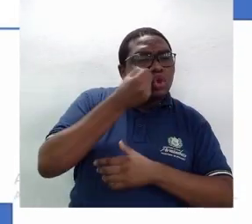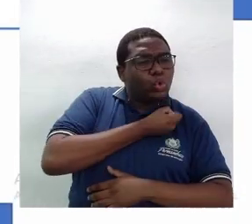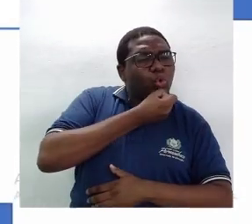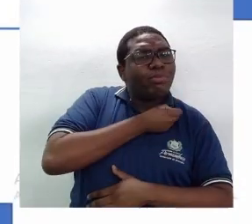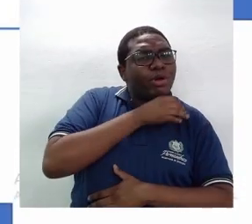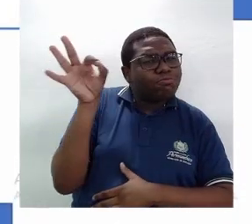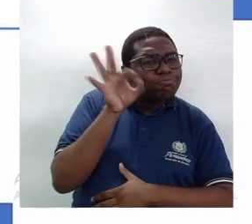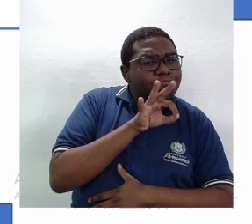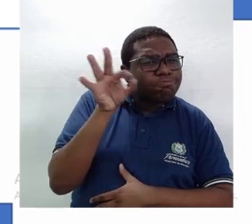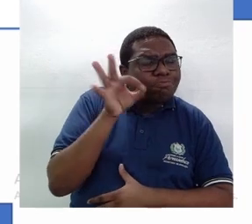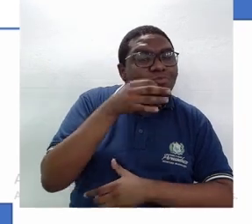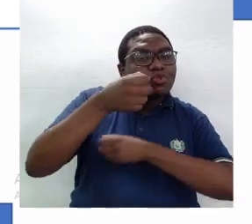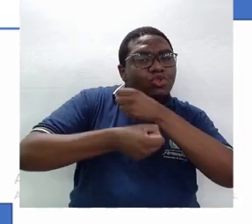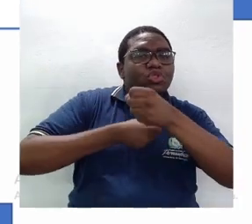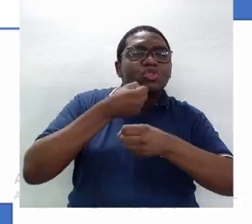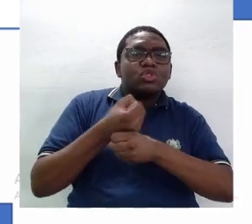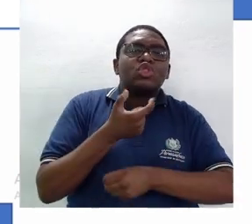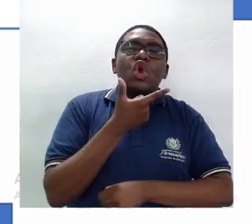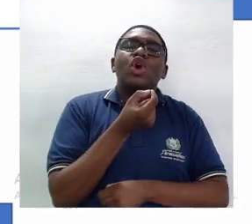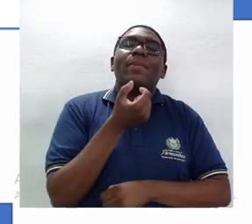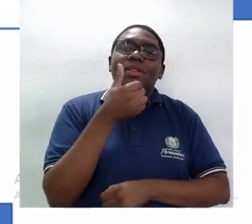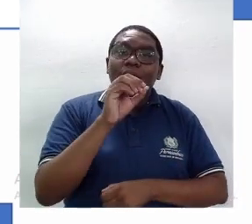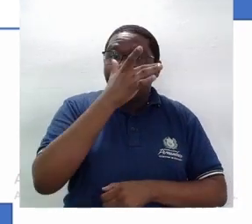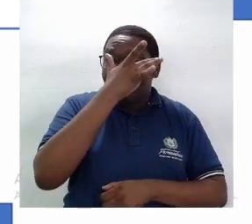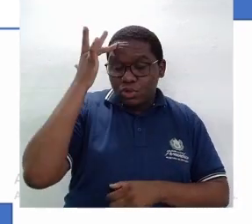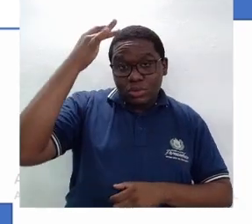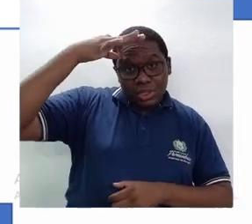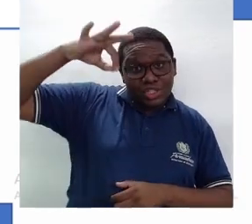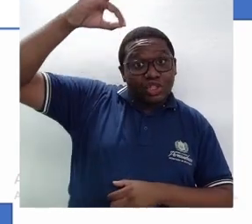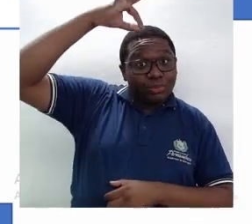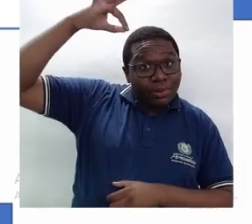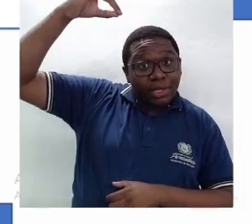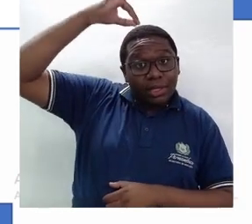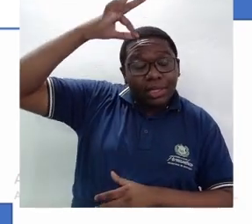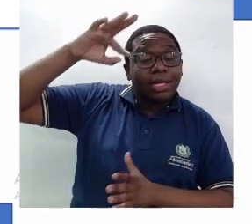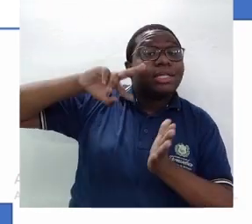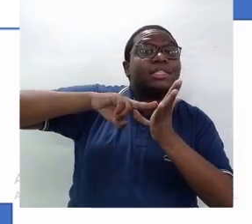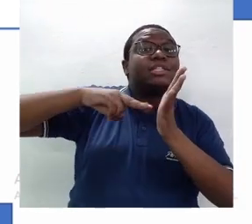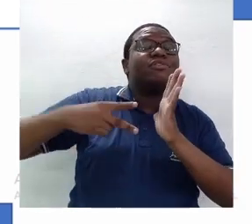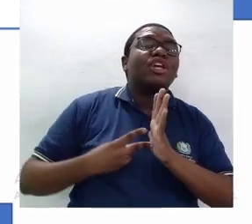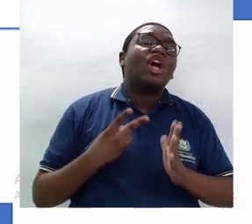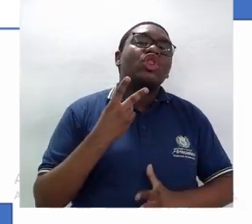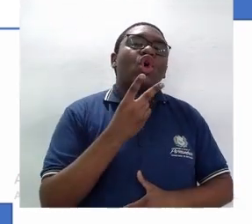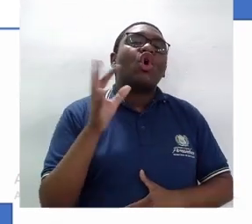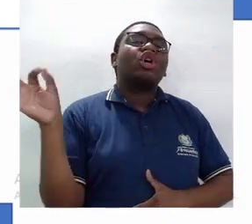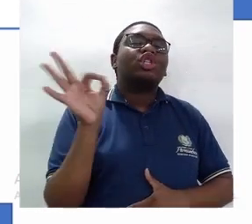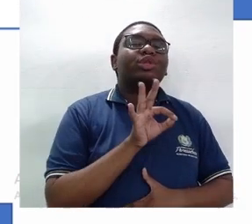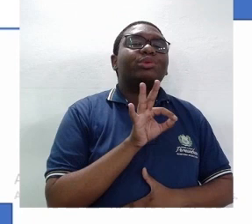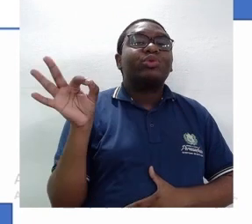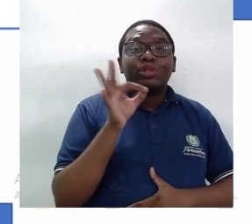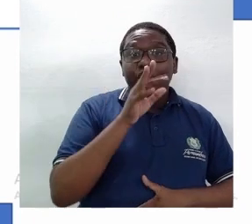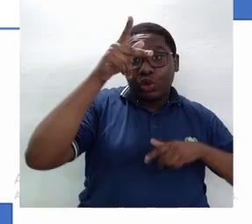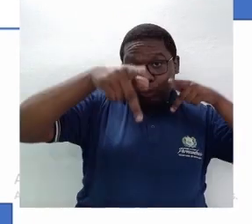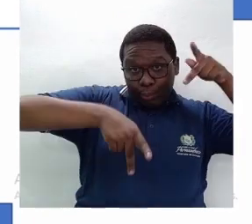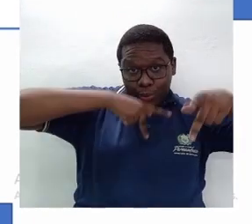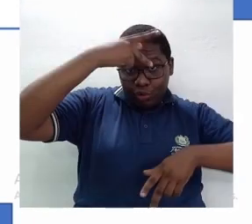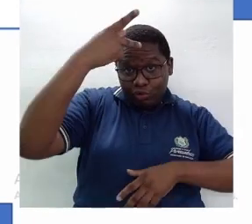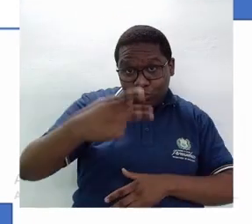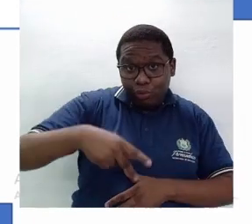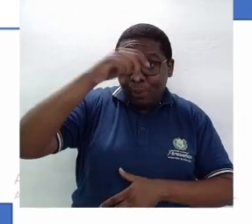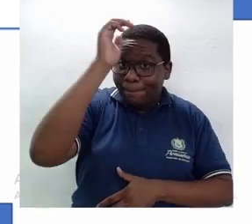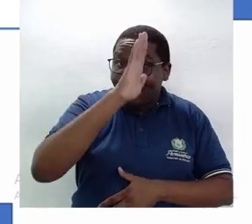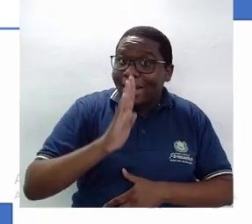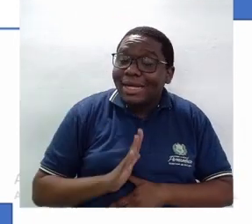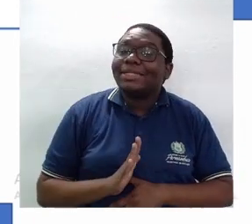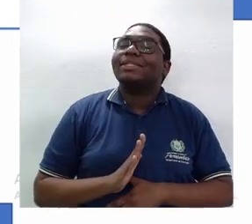do IBGE, os espíritas representam 2% da população brasileira. Ainda trago